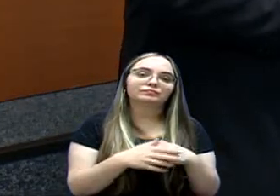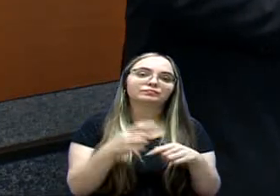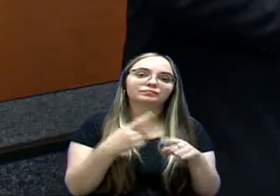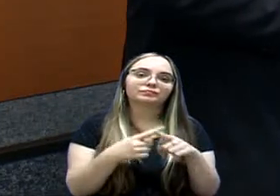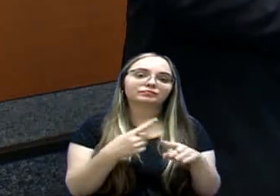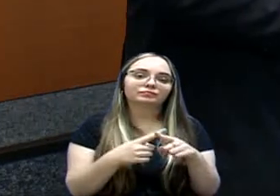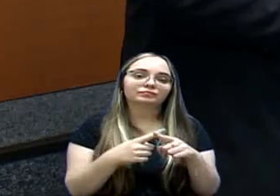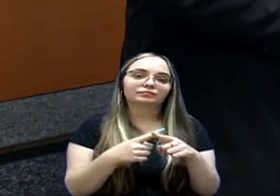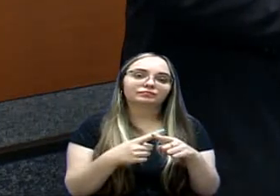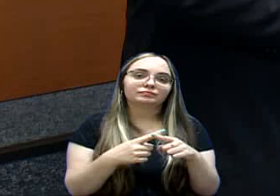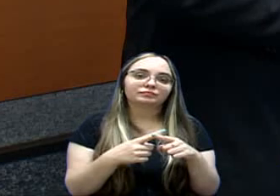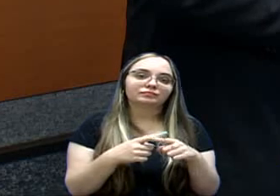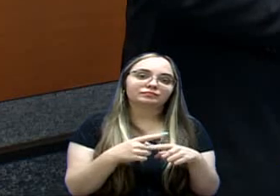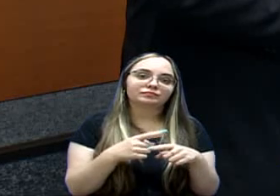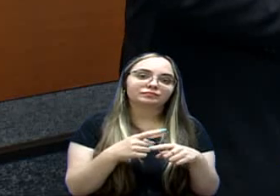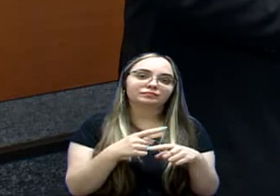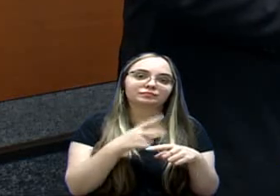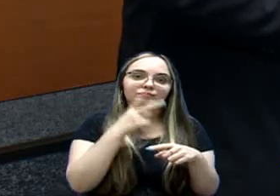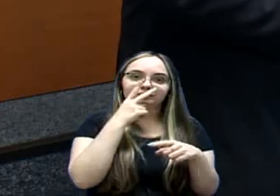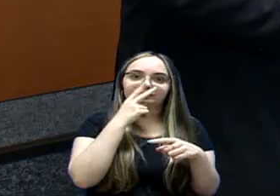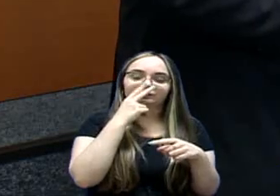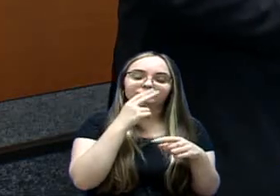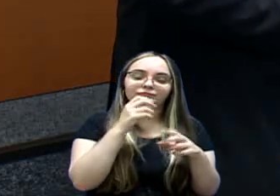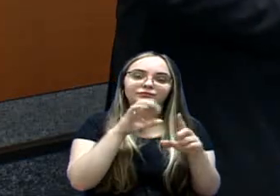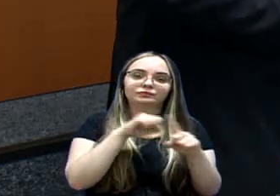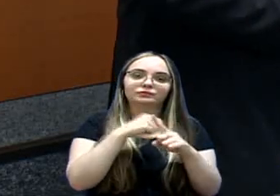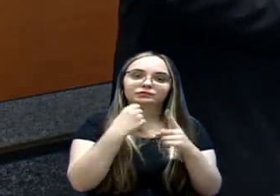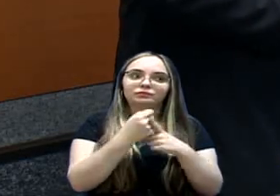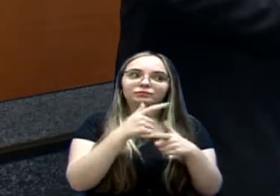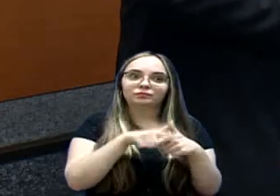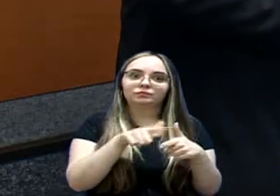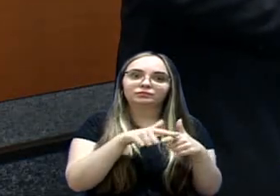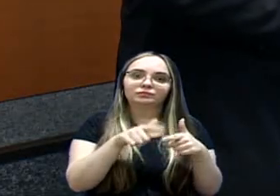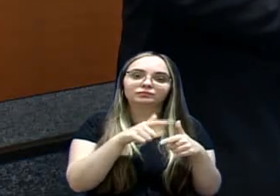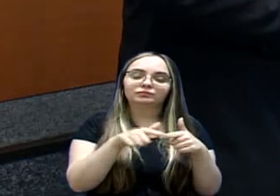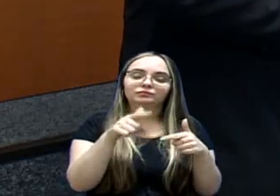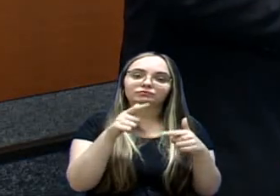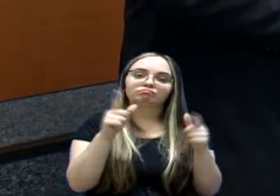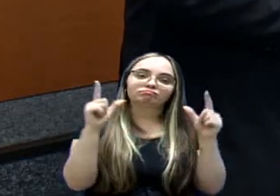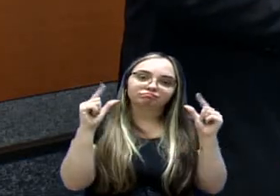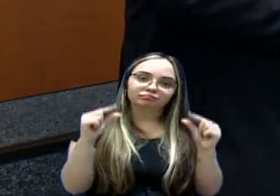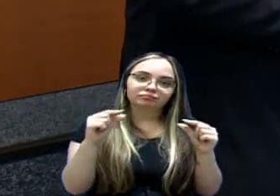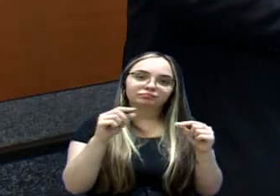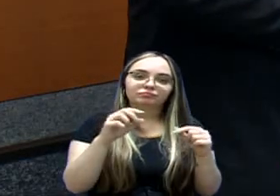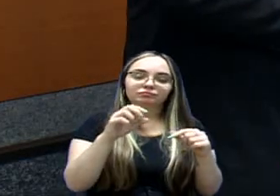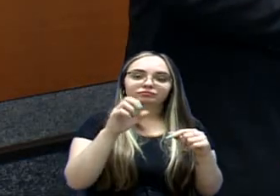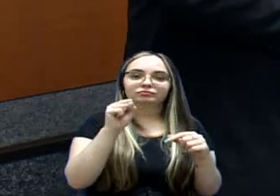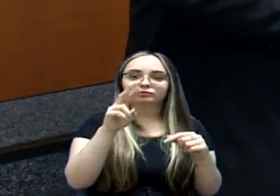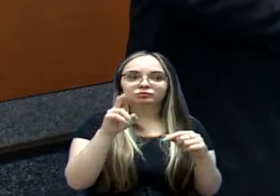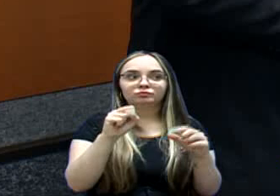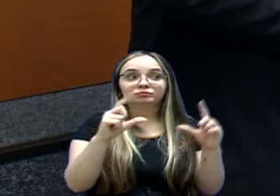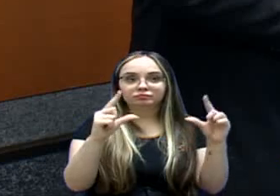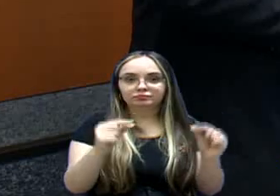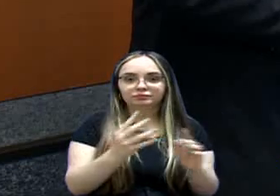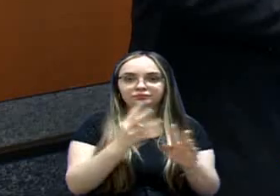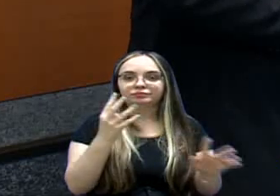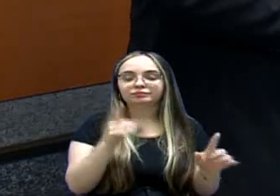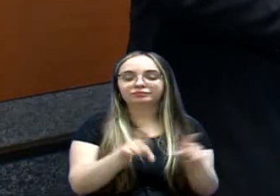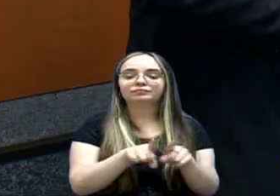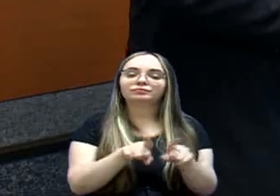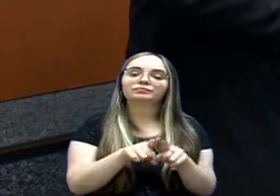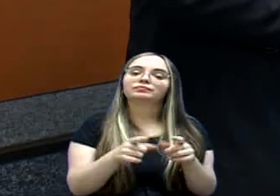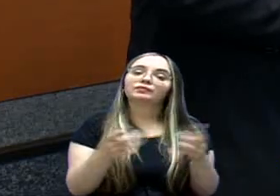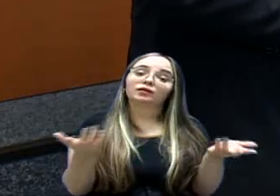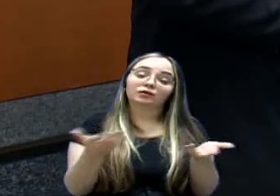porque tirava aquele problema social e desafogava as unidades de saúde. E assim foi feito e